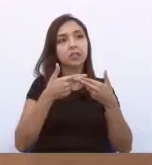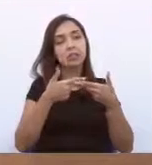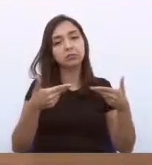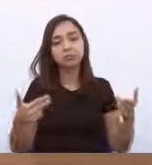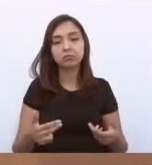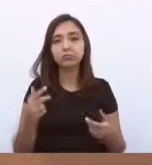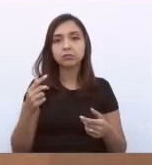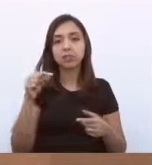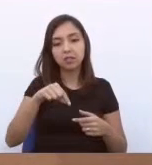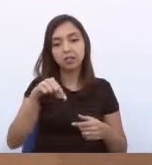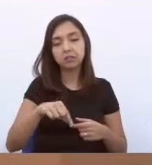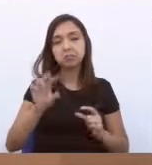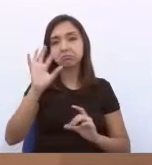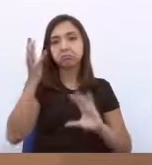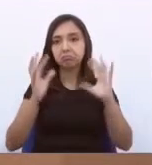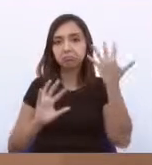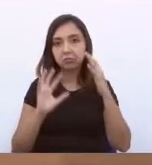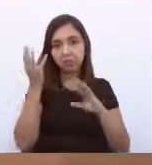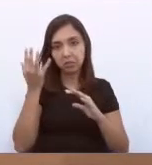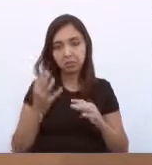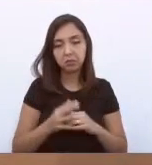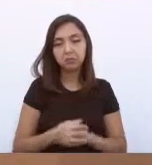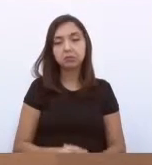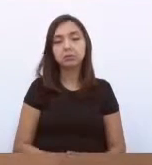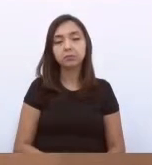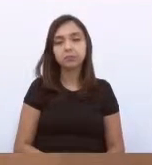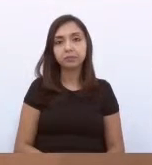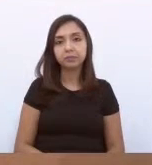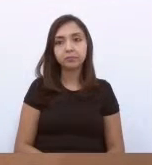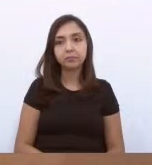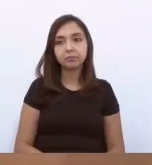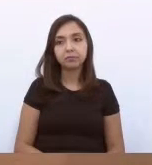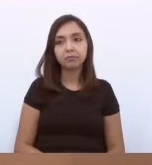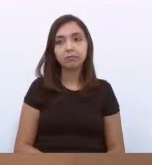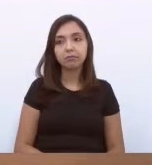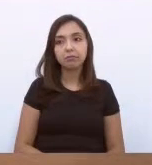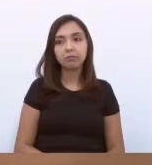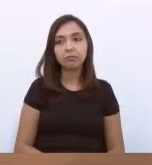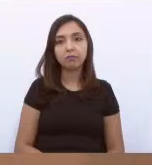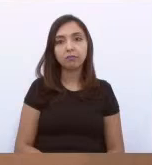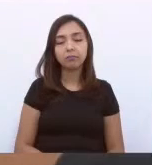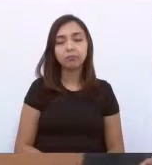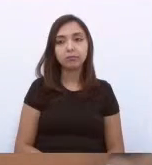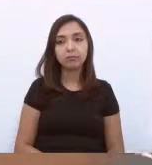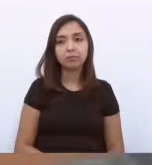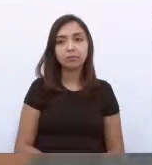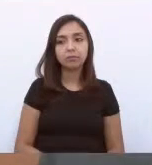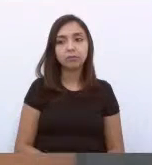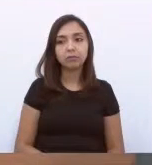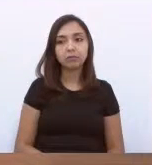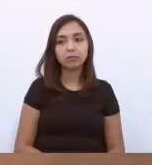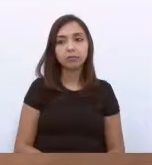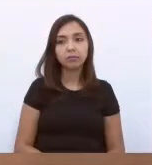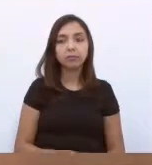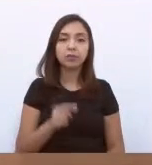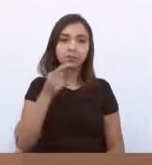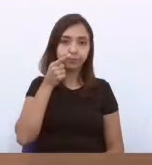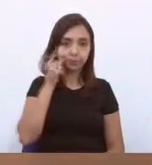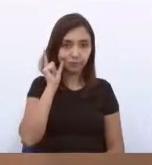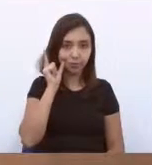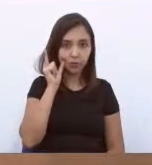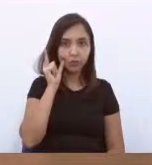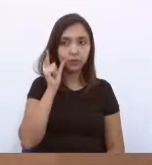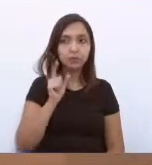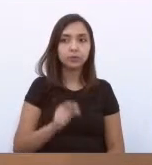casos que estão sendo apurados em nossos dias. Ontem